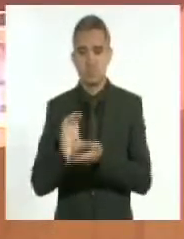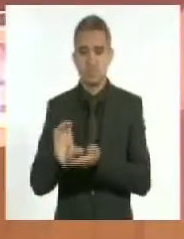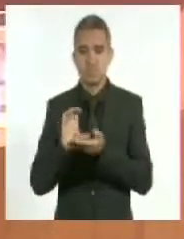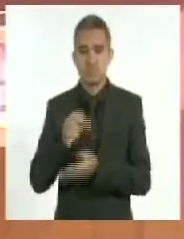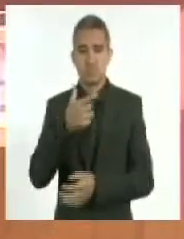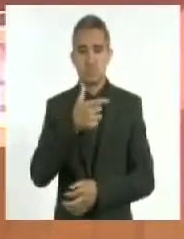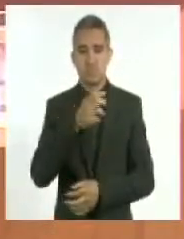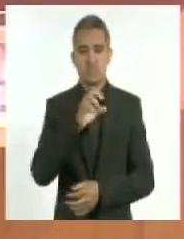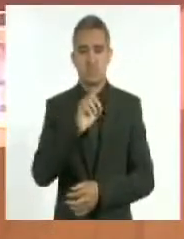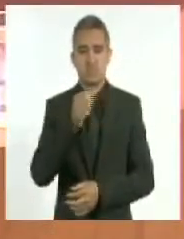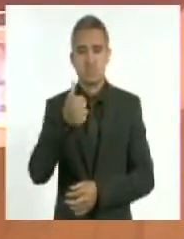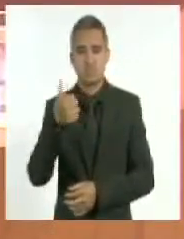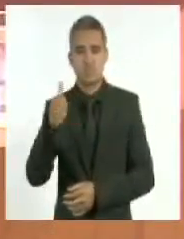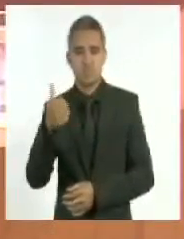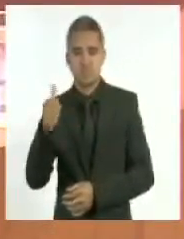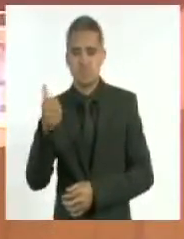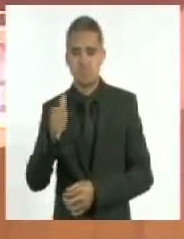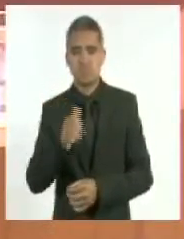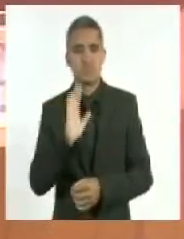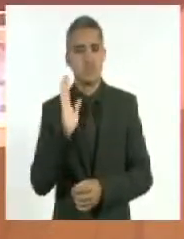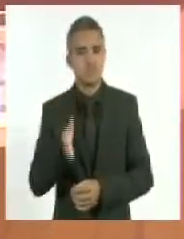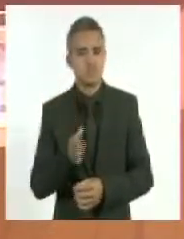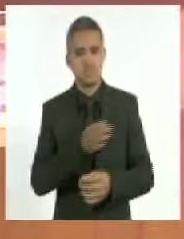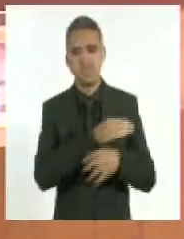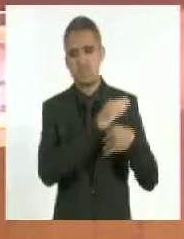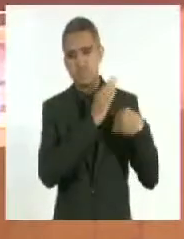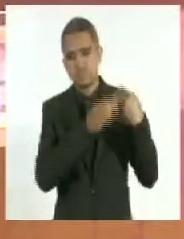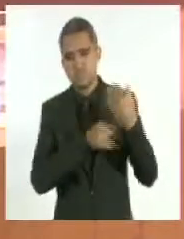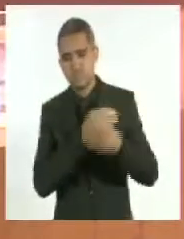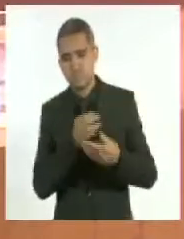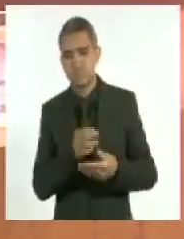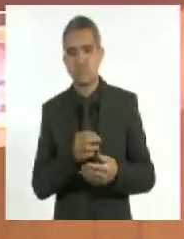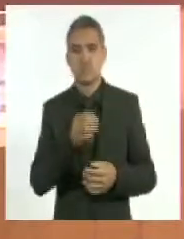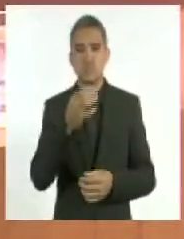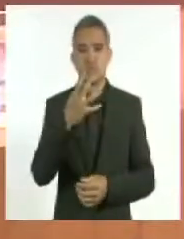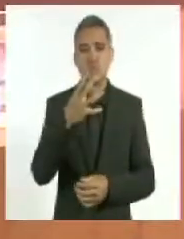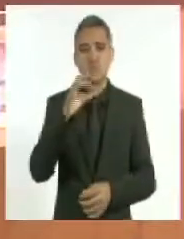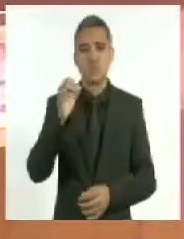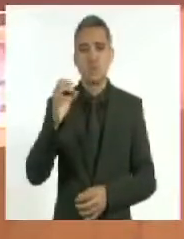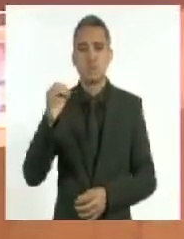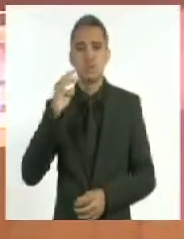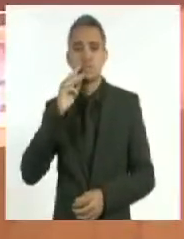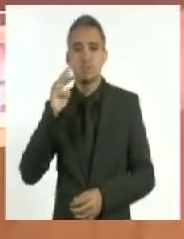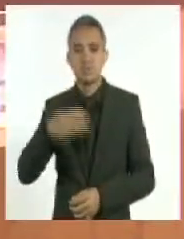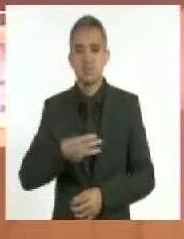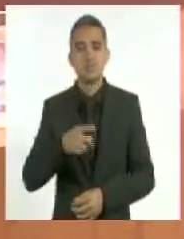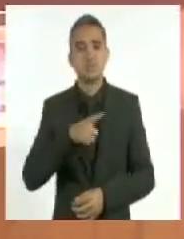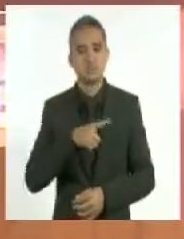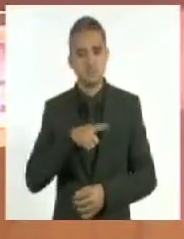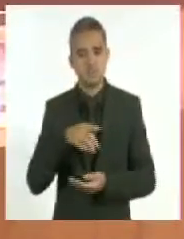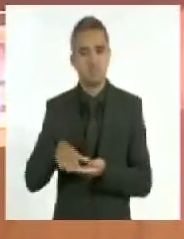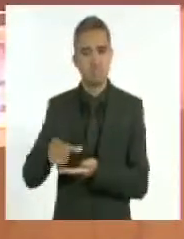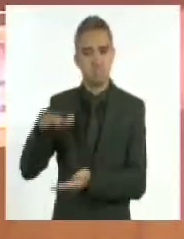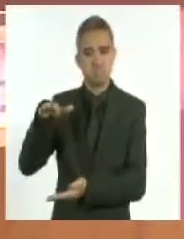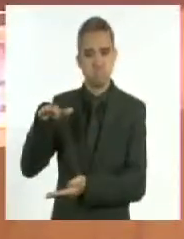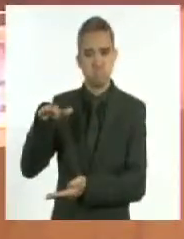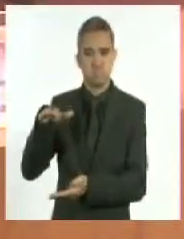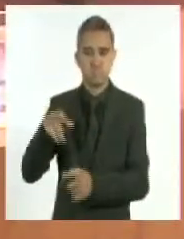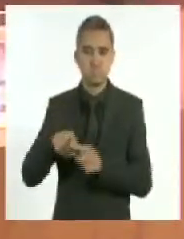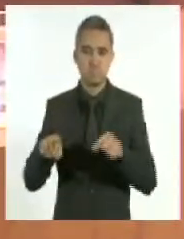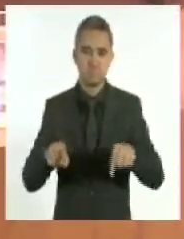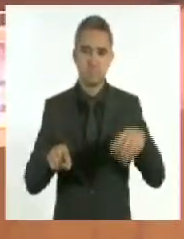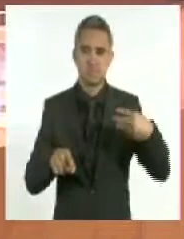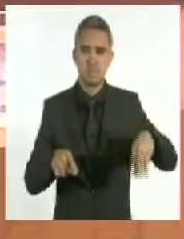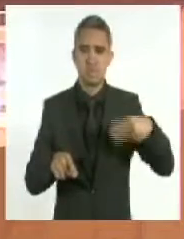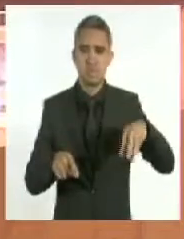Pará arrecada com a taxa estadual 400 milhões por ano, fora o CEFEM. E nós podíamos